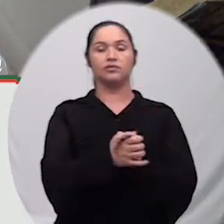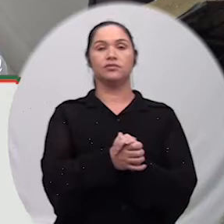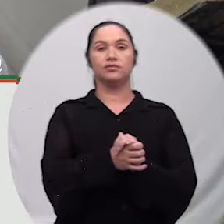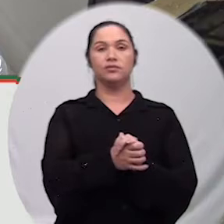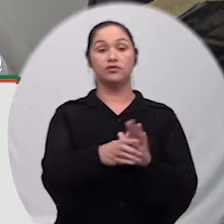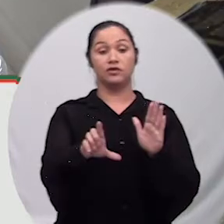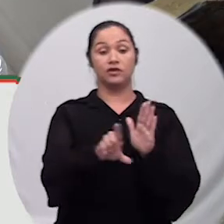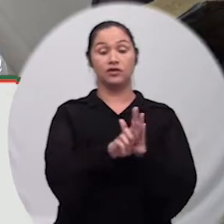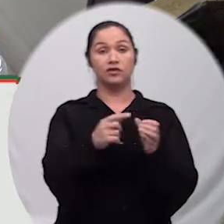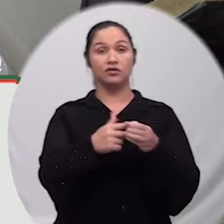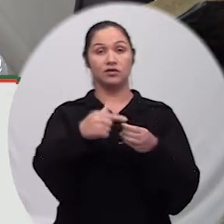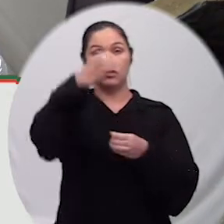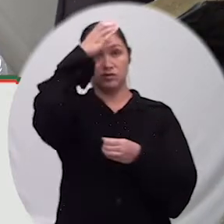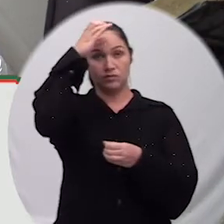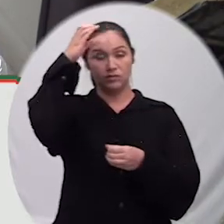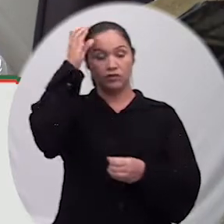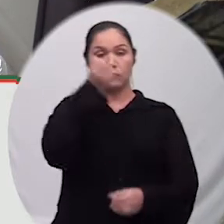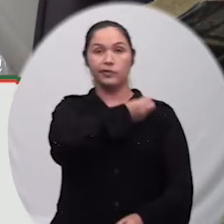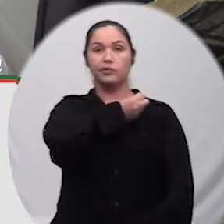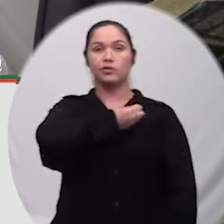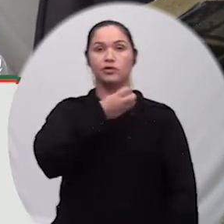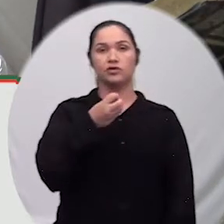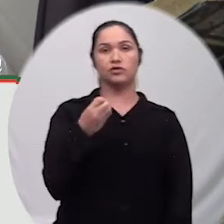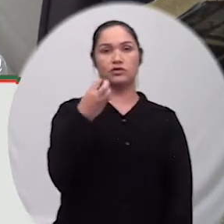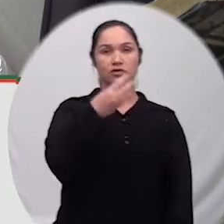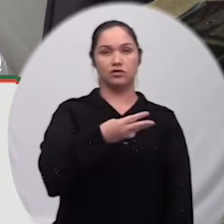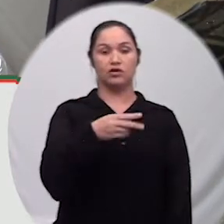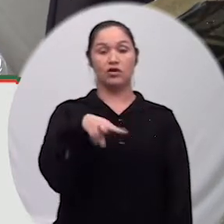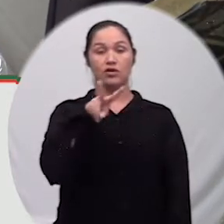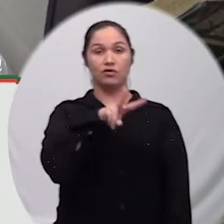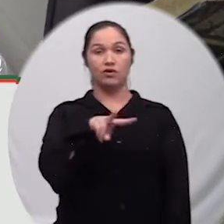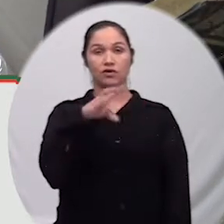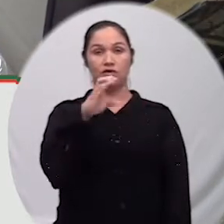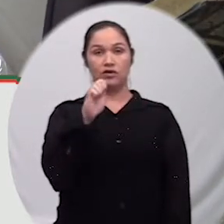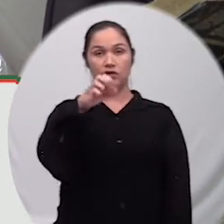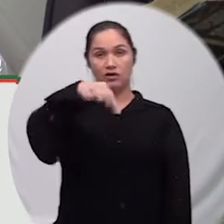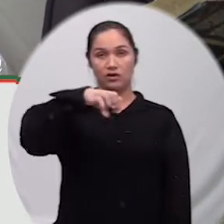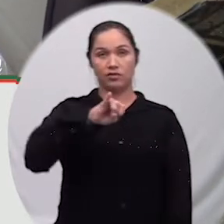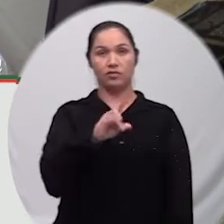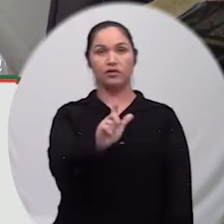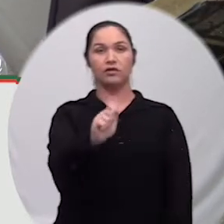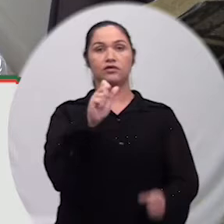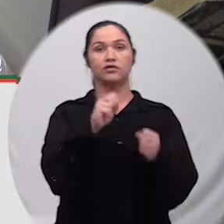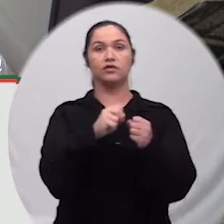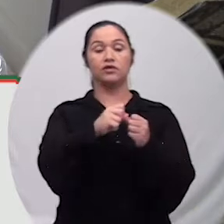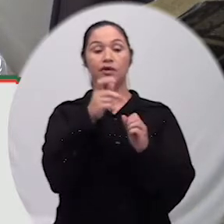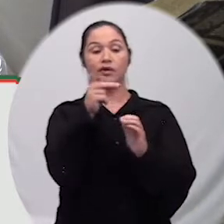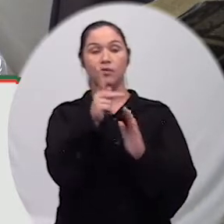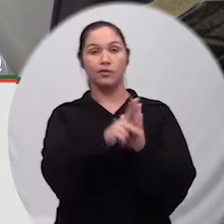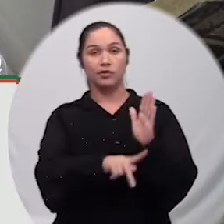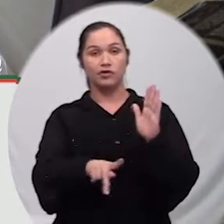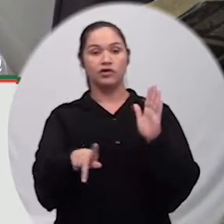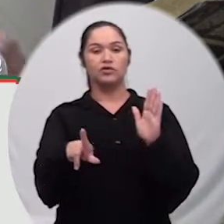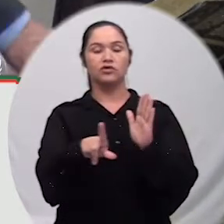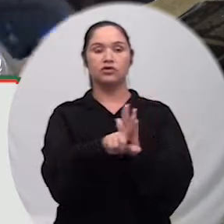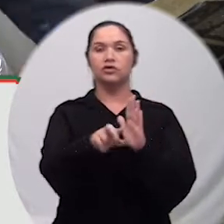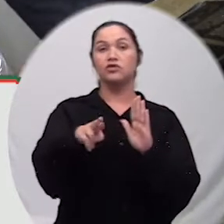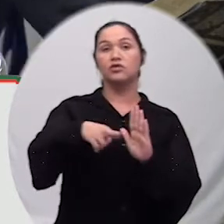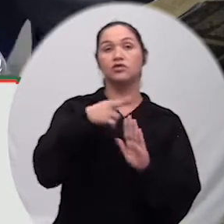PL 003/18, de autoria da vereadora Camila Nascimento. Projetos de